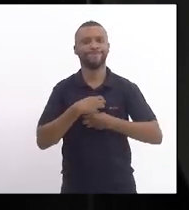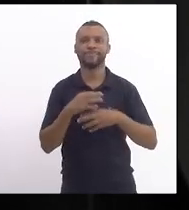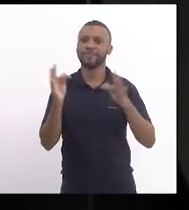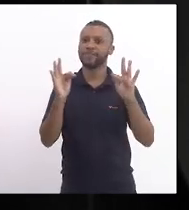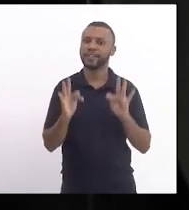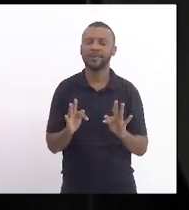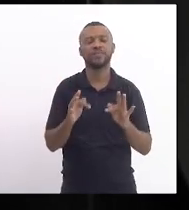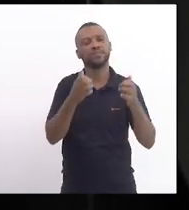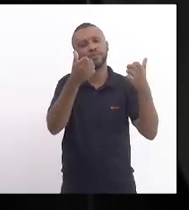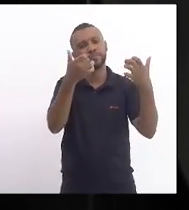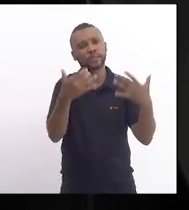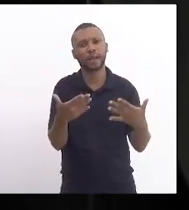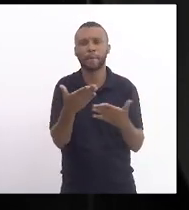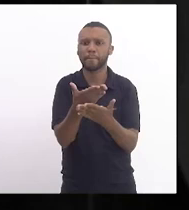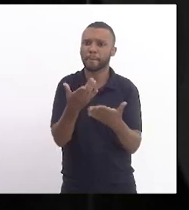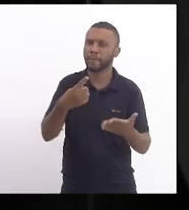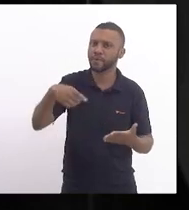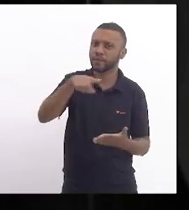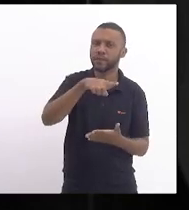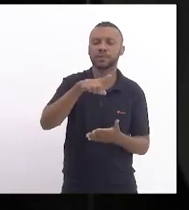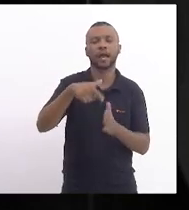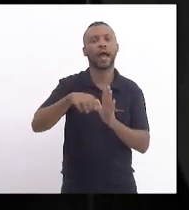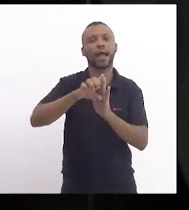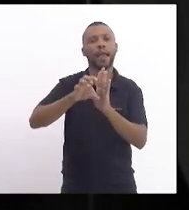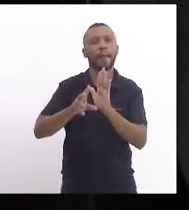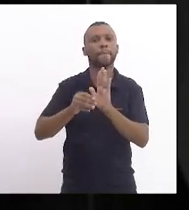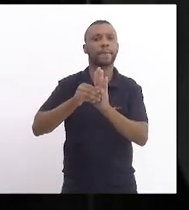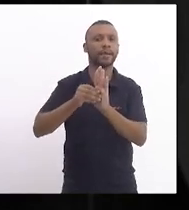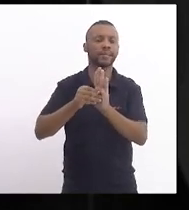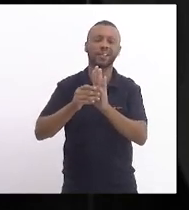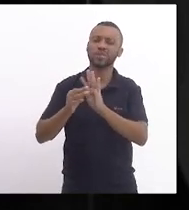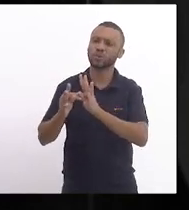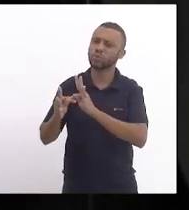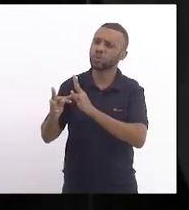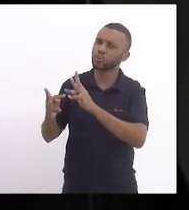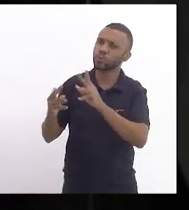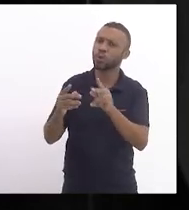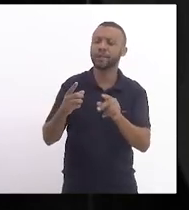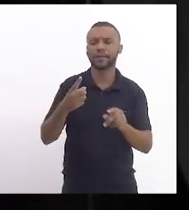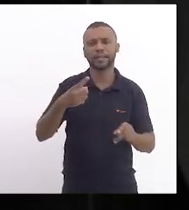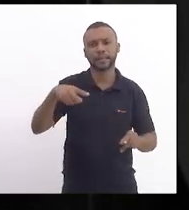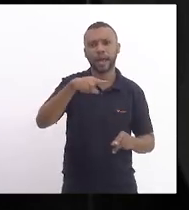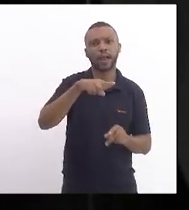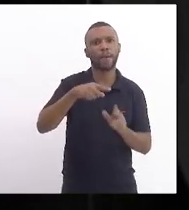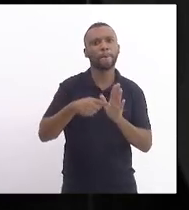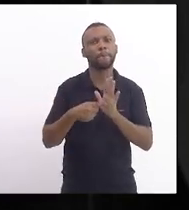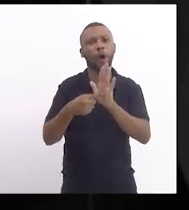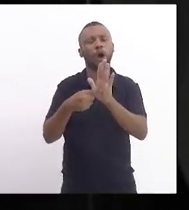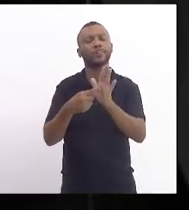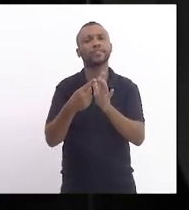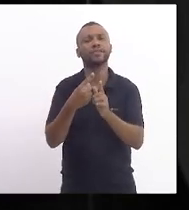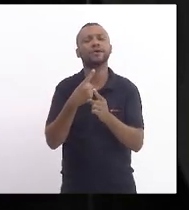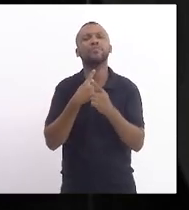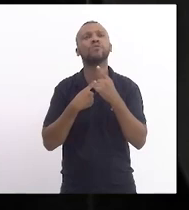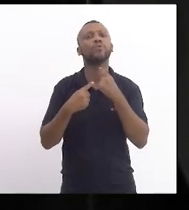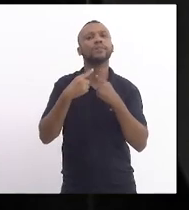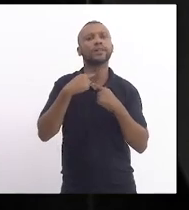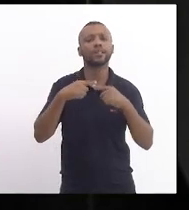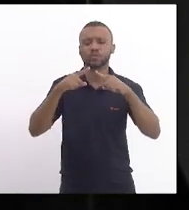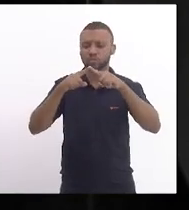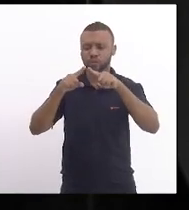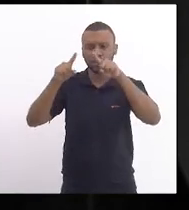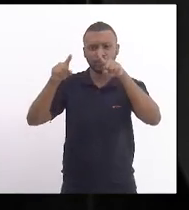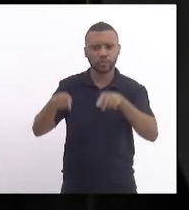feliz de dizer que as nossas emendas todas elas retratam a vontade do